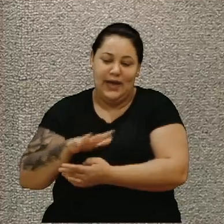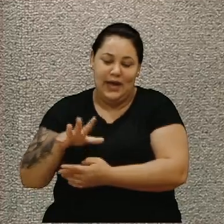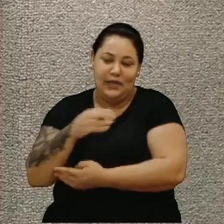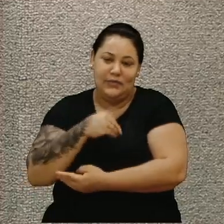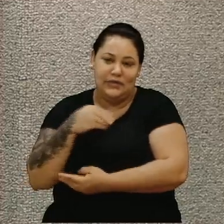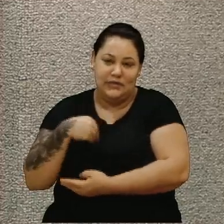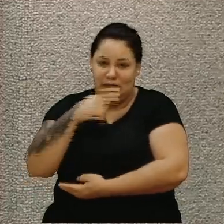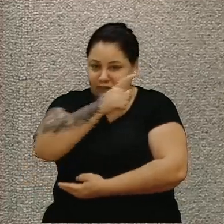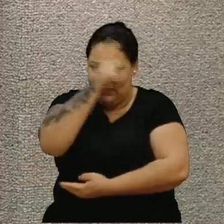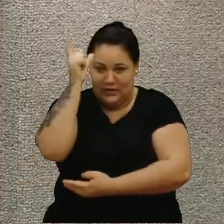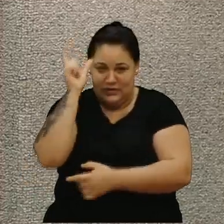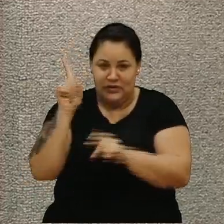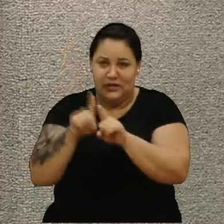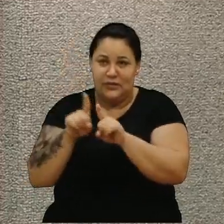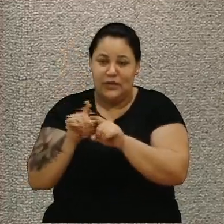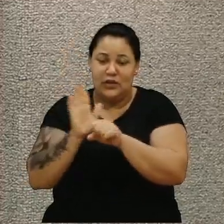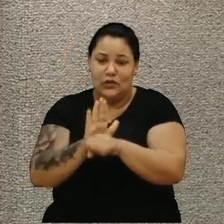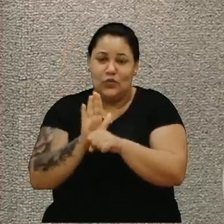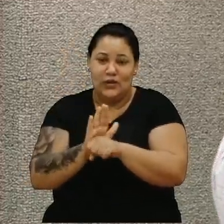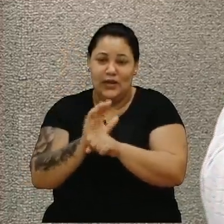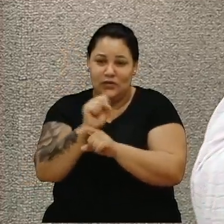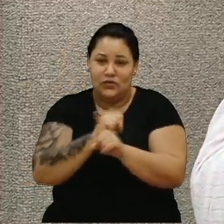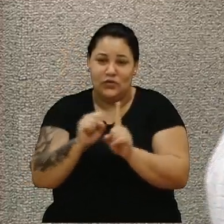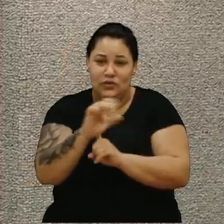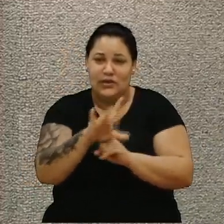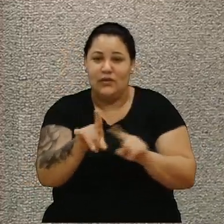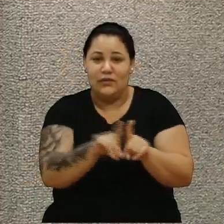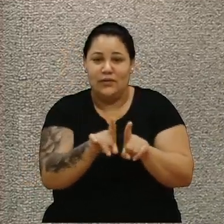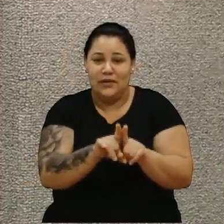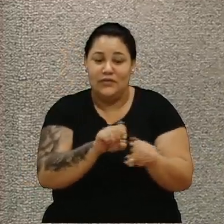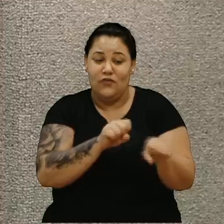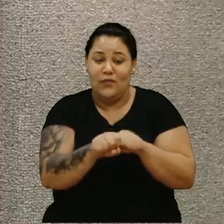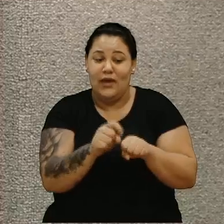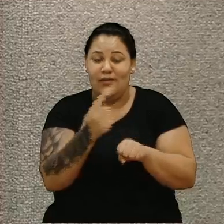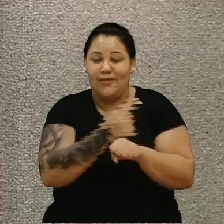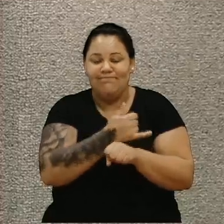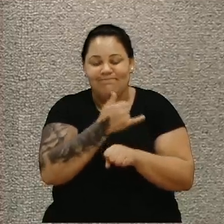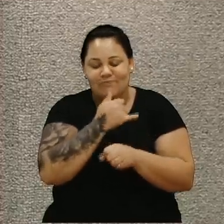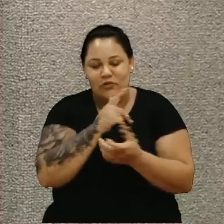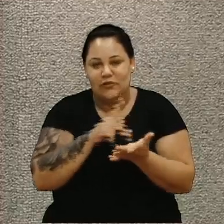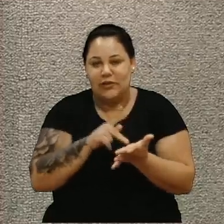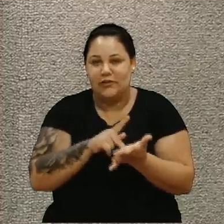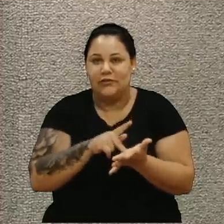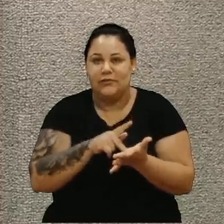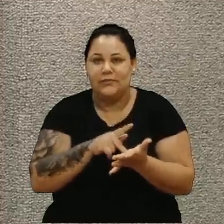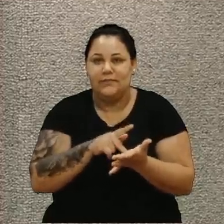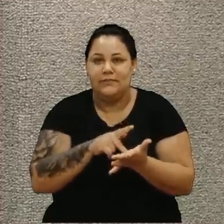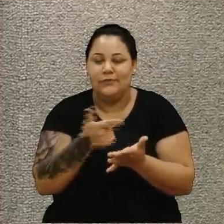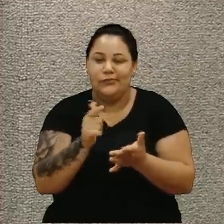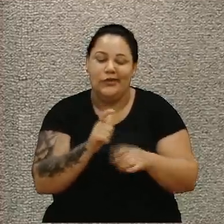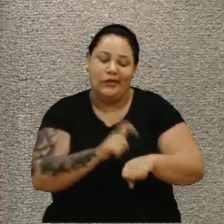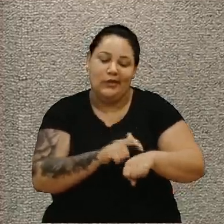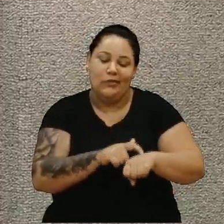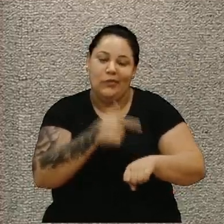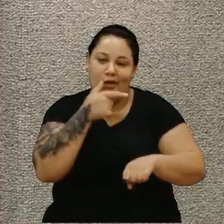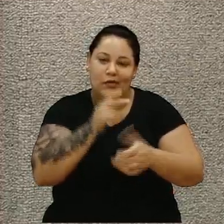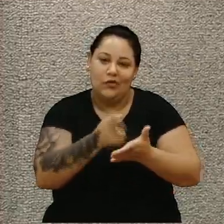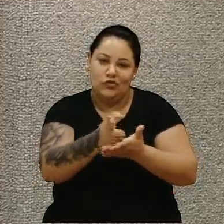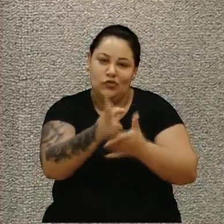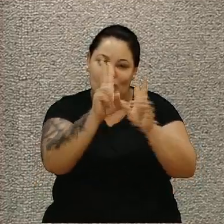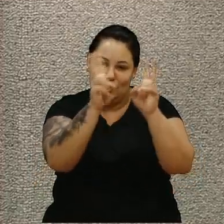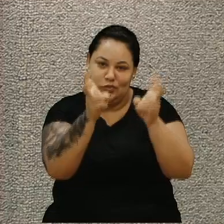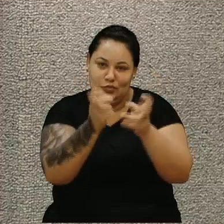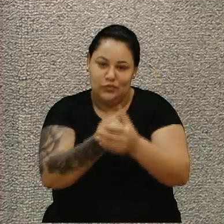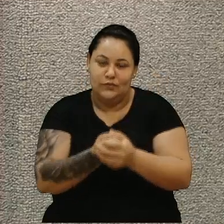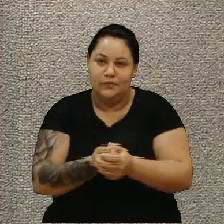enfermagem, na área de assistência social, que se formaram lá. Lamentavelmente não ter tempo, então, para poder colocar...